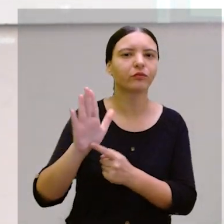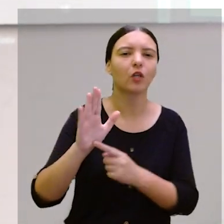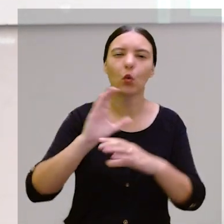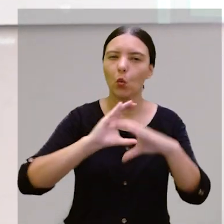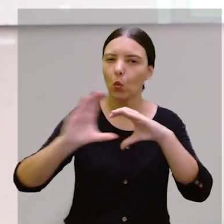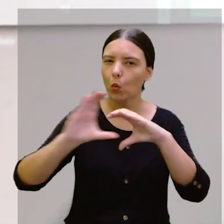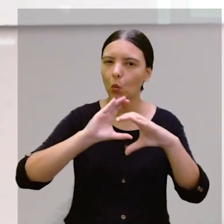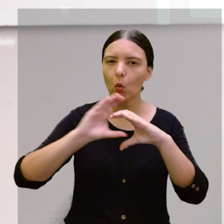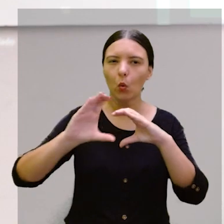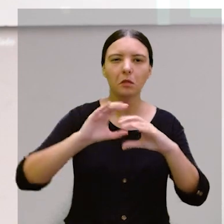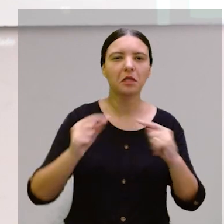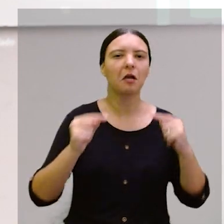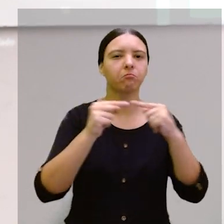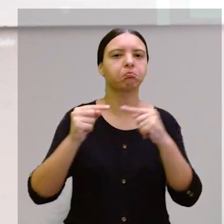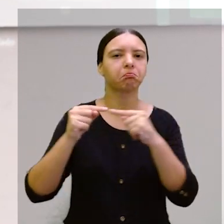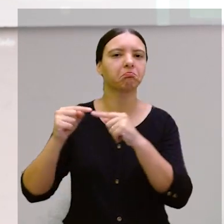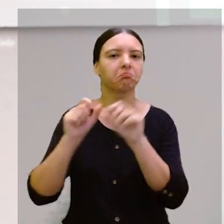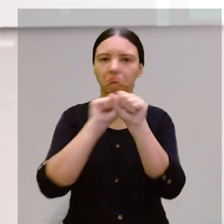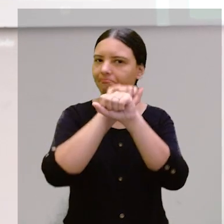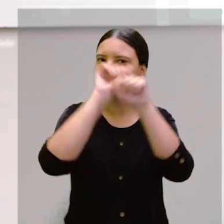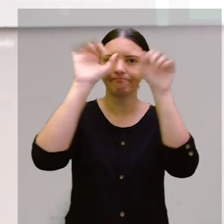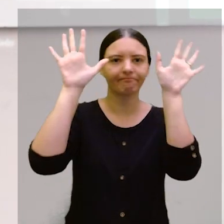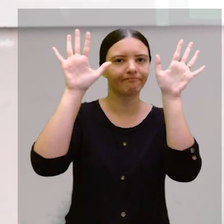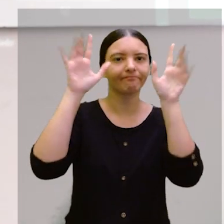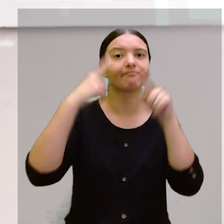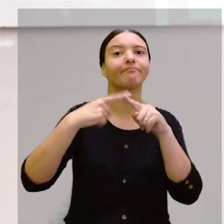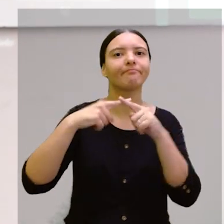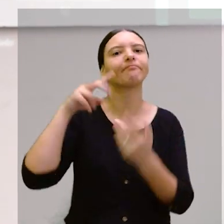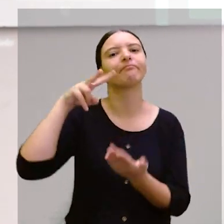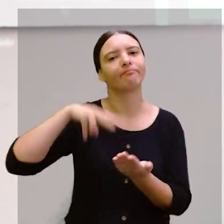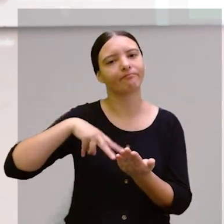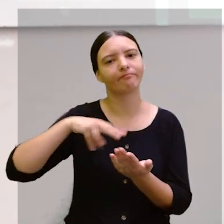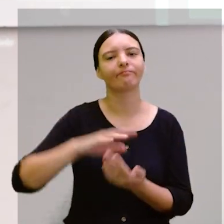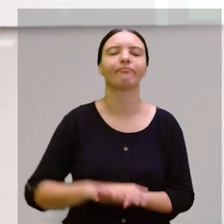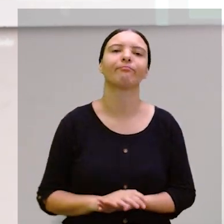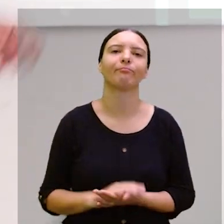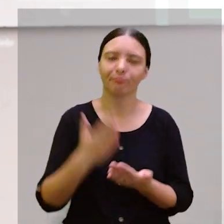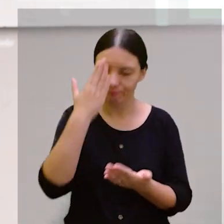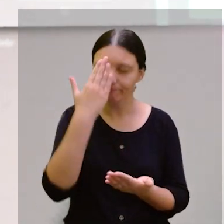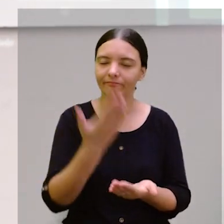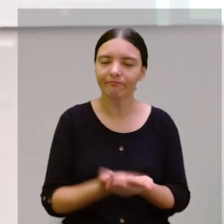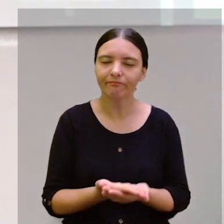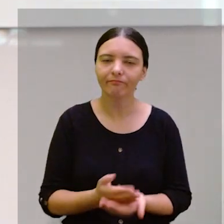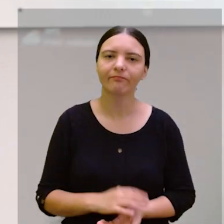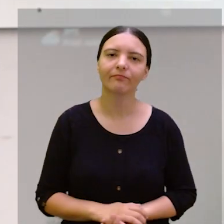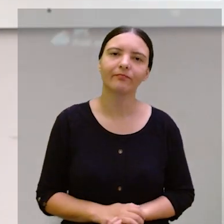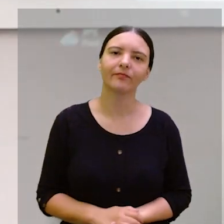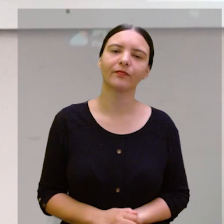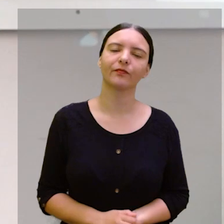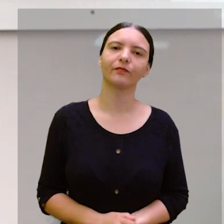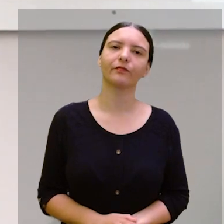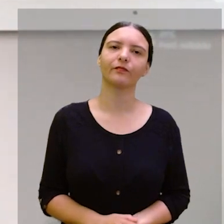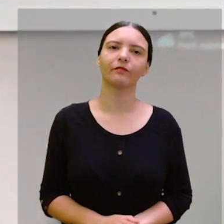isso de uma forma coerente e clara, vem da leitura. Acreditem.